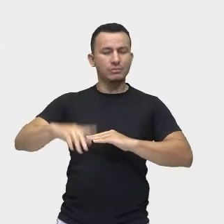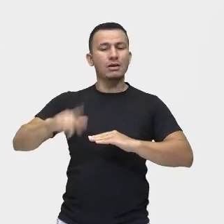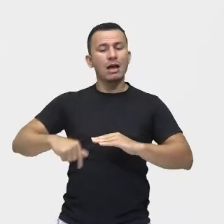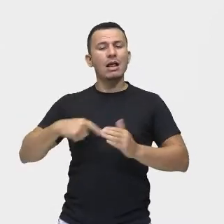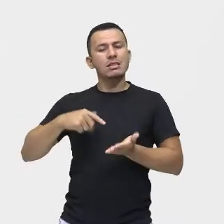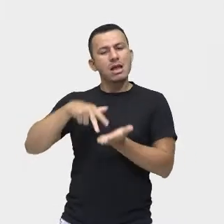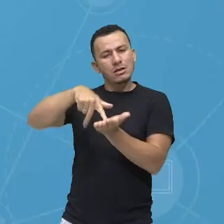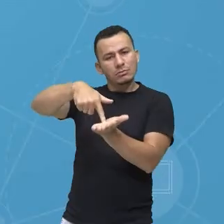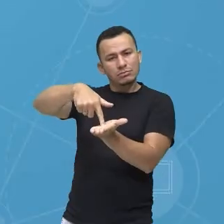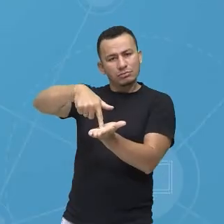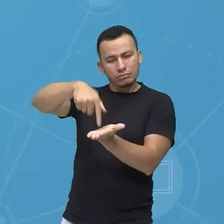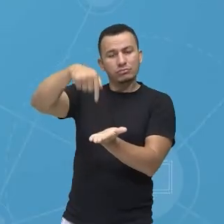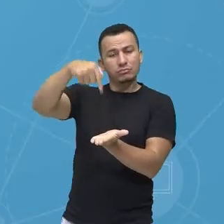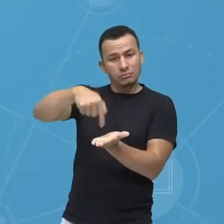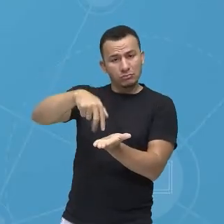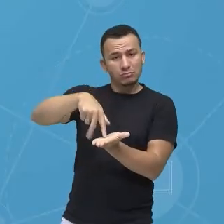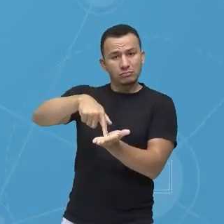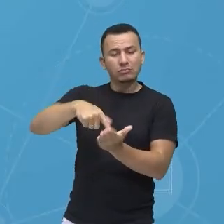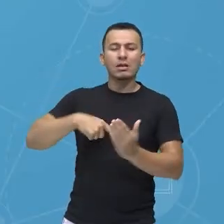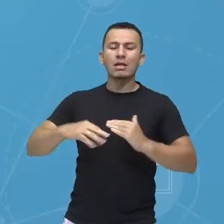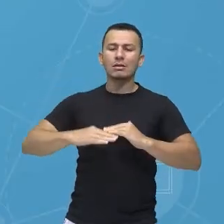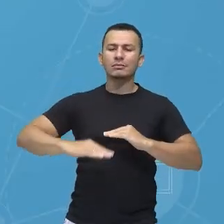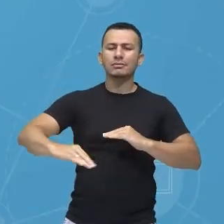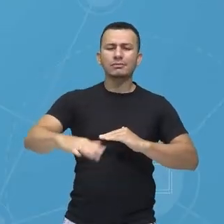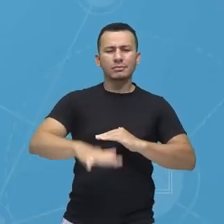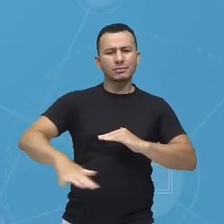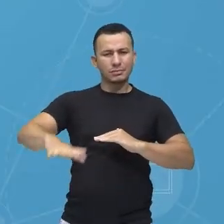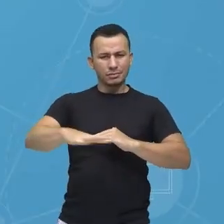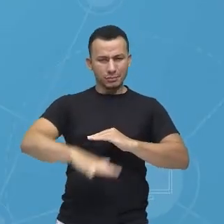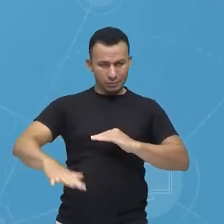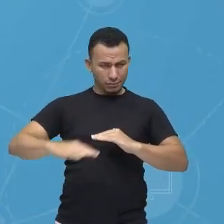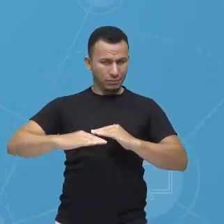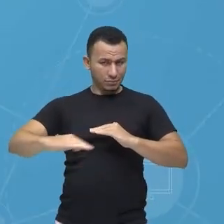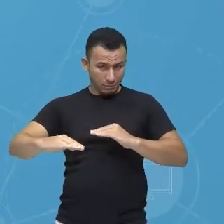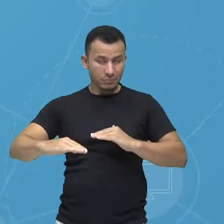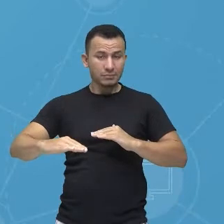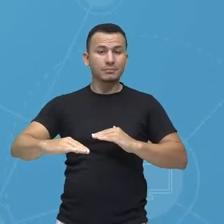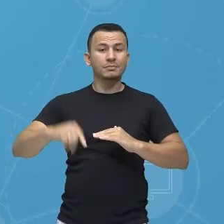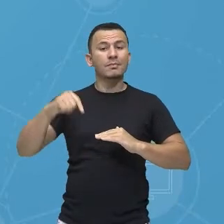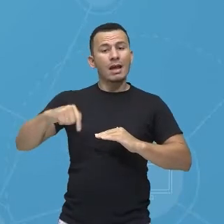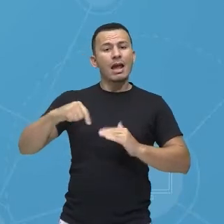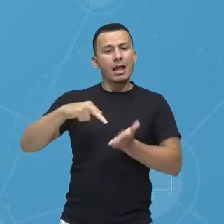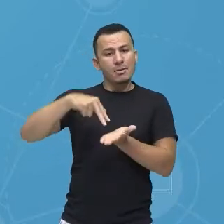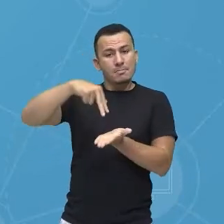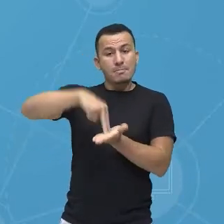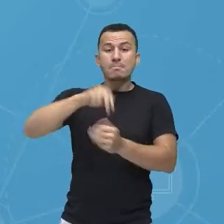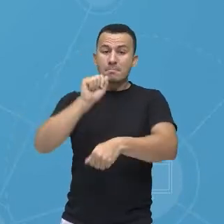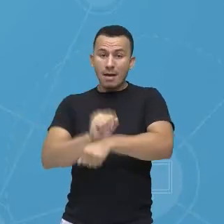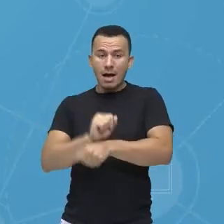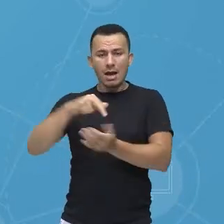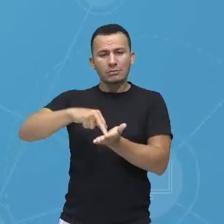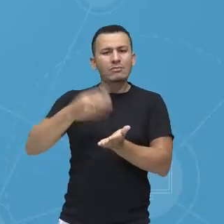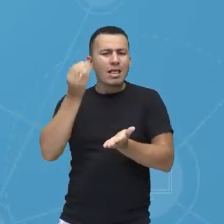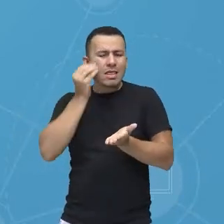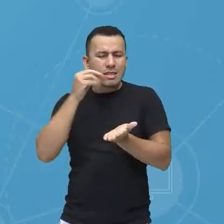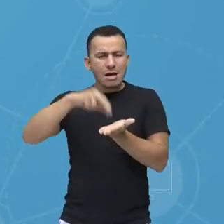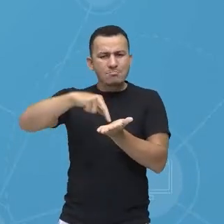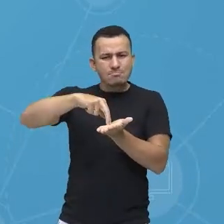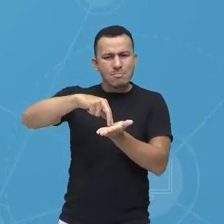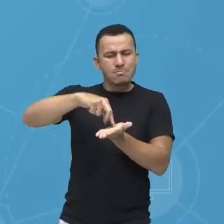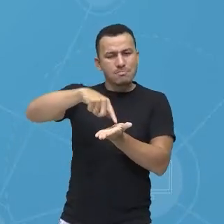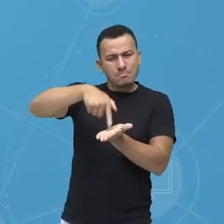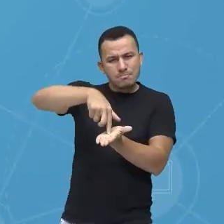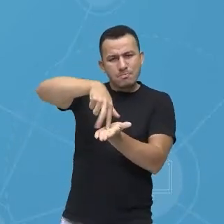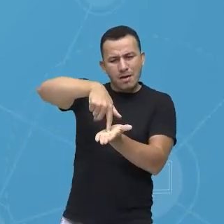ali simplesmente numa superfície bem plana, né, regular, e ele fica parado tentando fazer várias